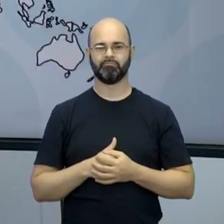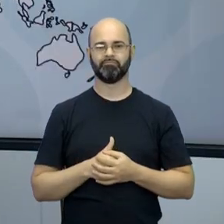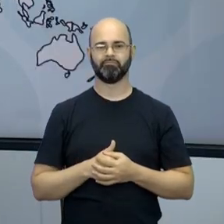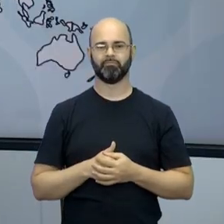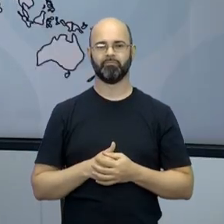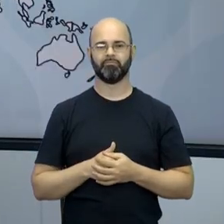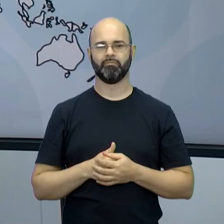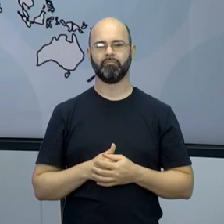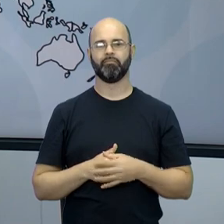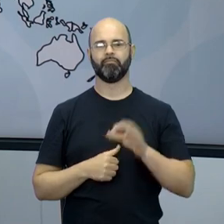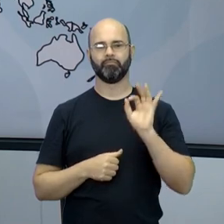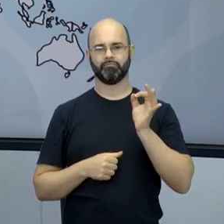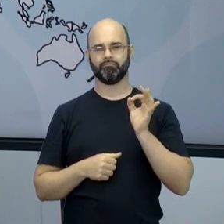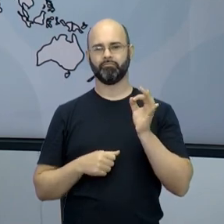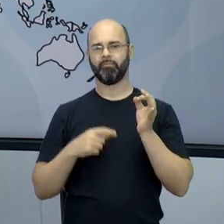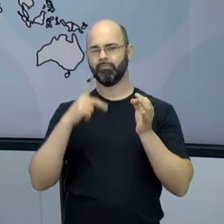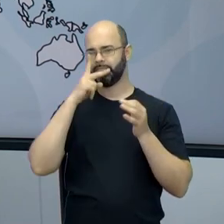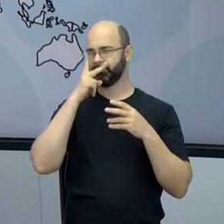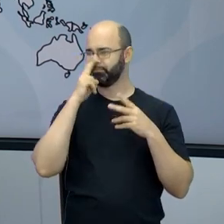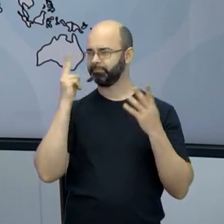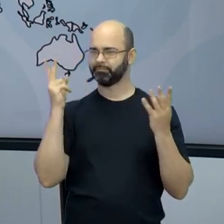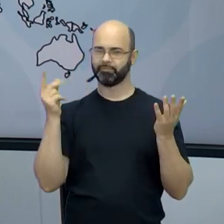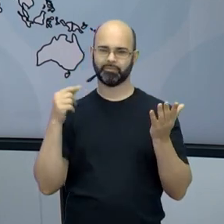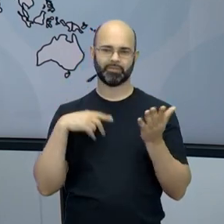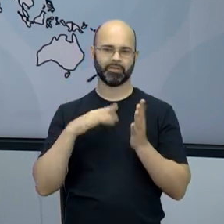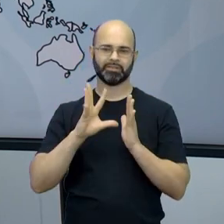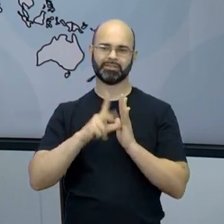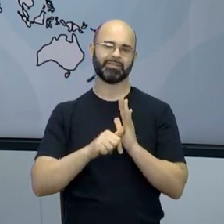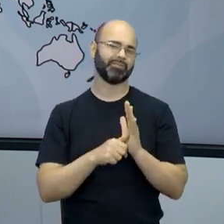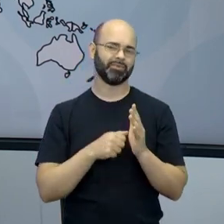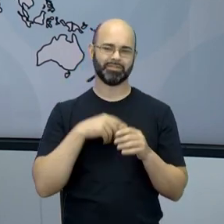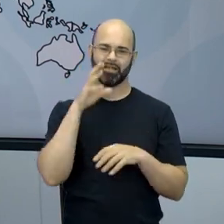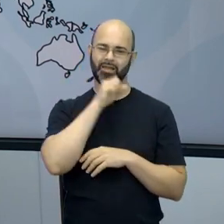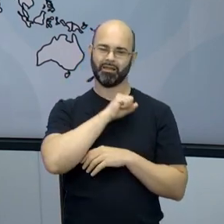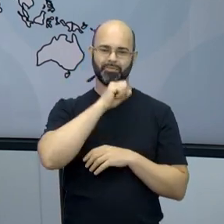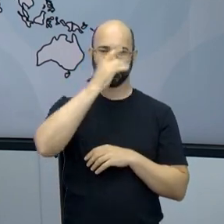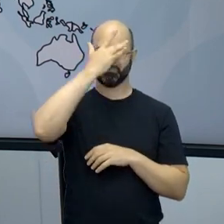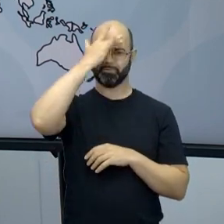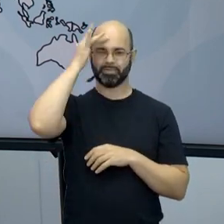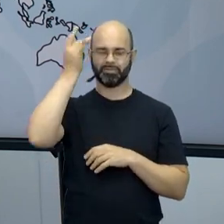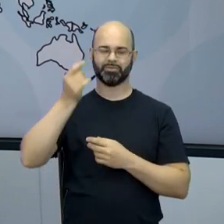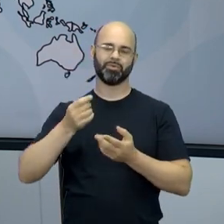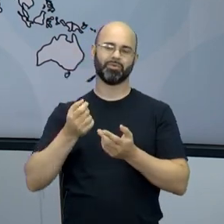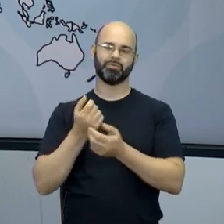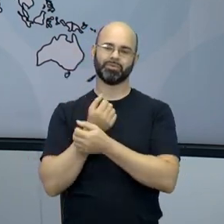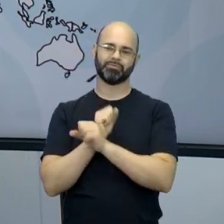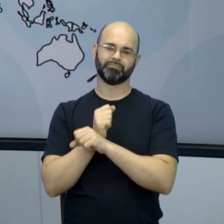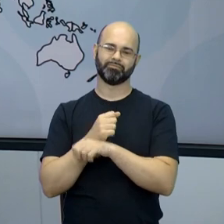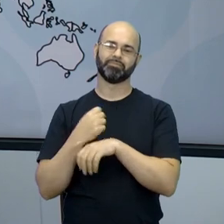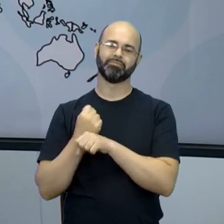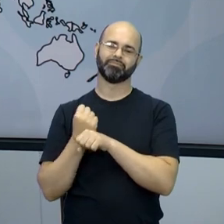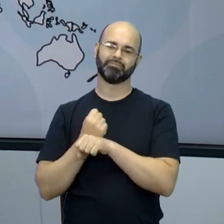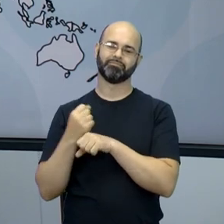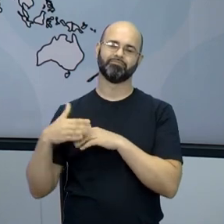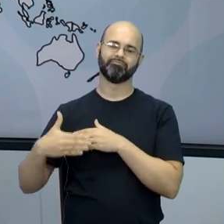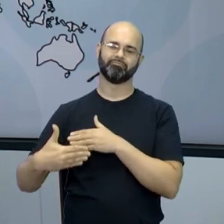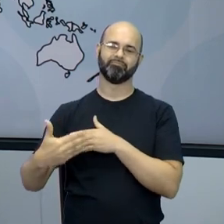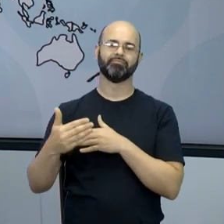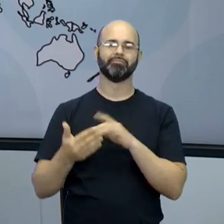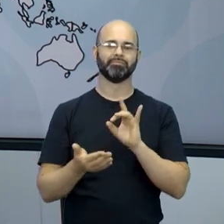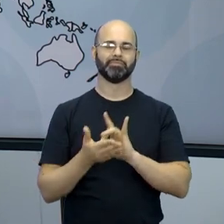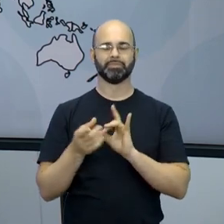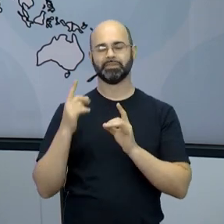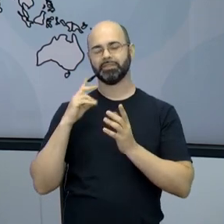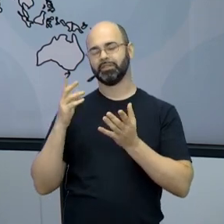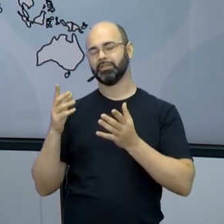Houve, eu chamo de sequestro, sequestro rápido e escravização de pessoas ao longo de diversos séculos trazidas para o Brasil, o processo de